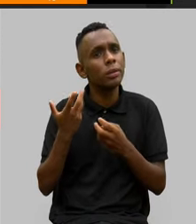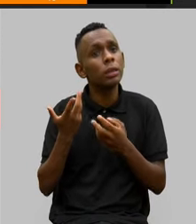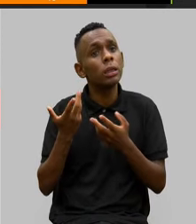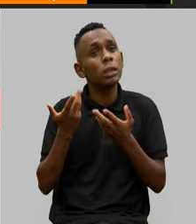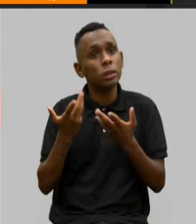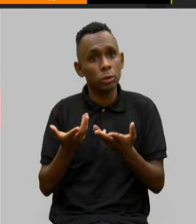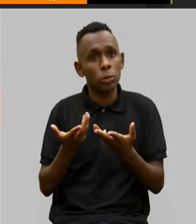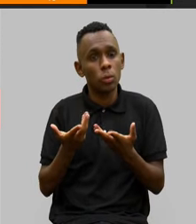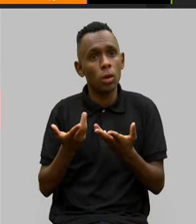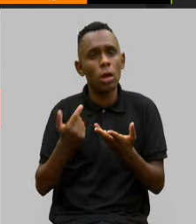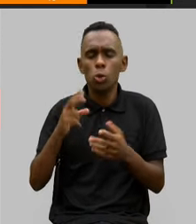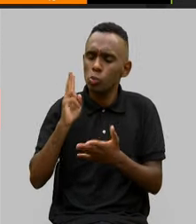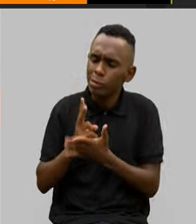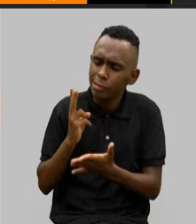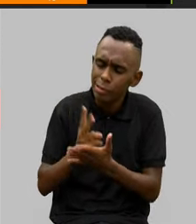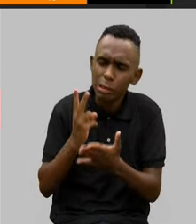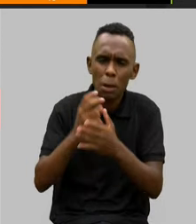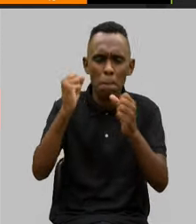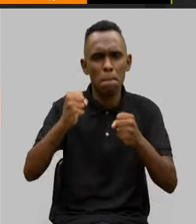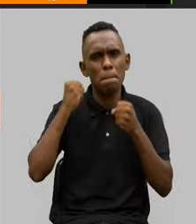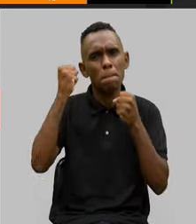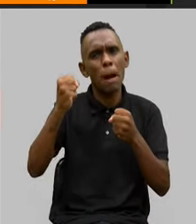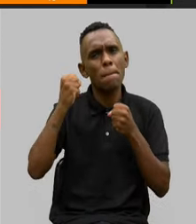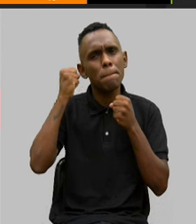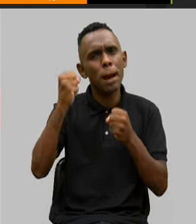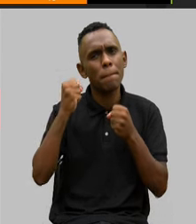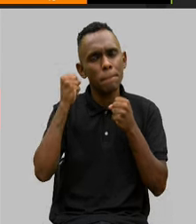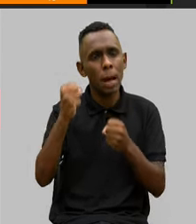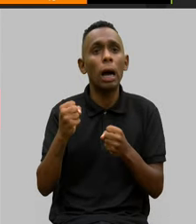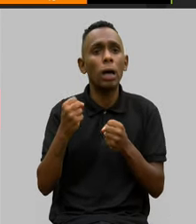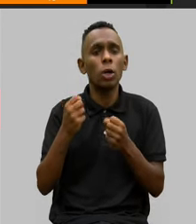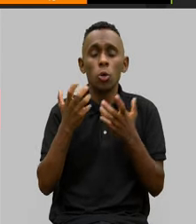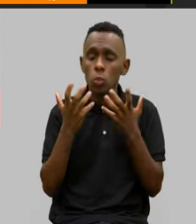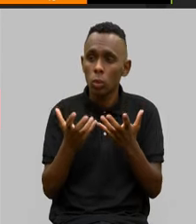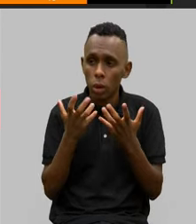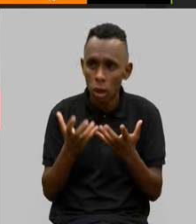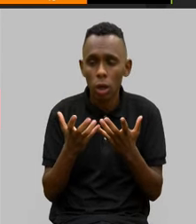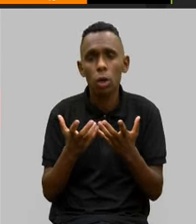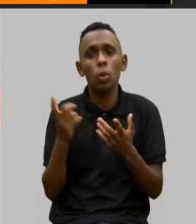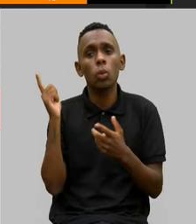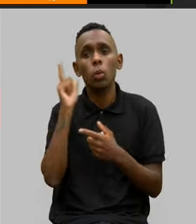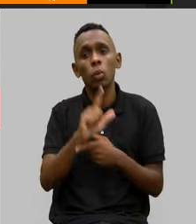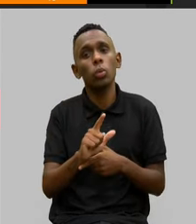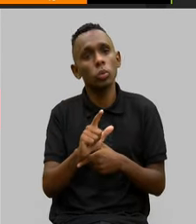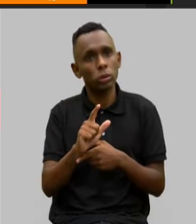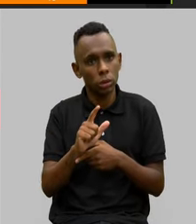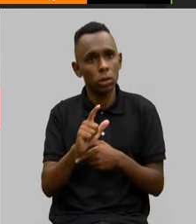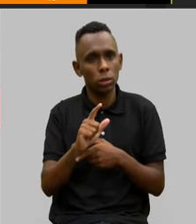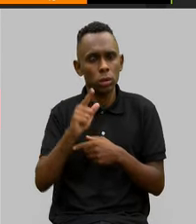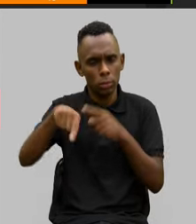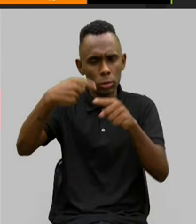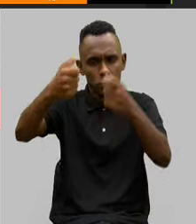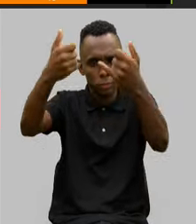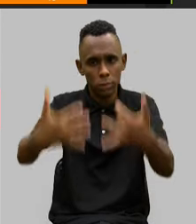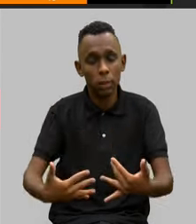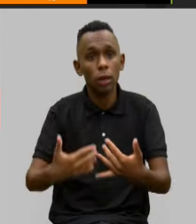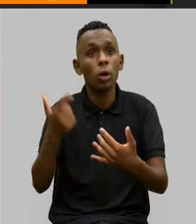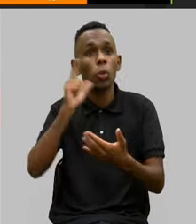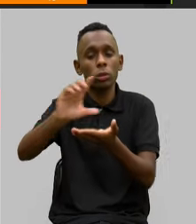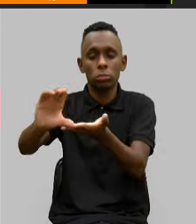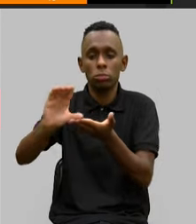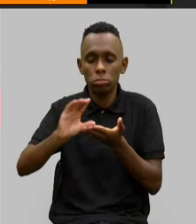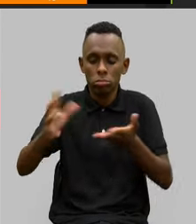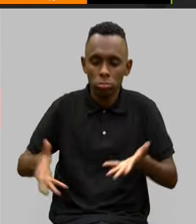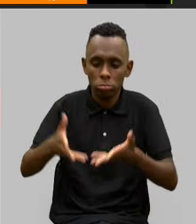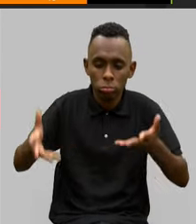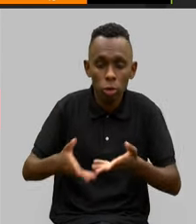Eh eu sempre militei e quero muito que que eu consegui que eu daqui a pouco eu vou falar isso é conseguir recursos e fomentos